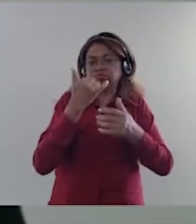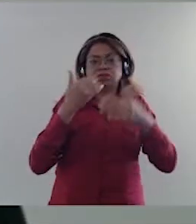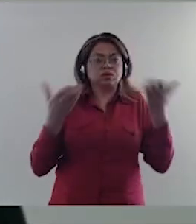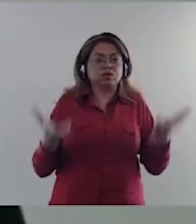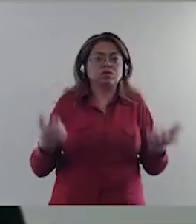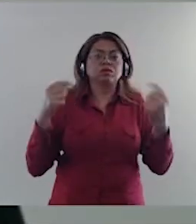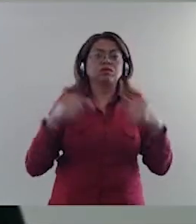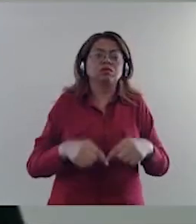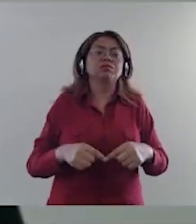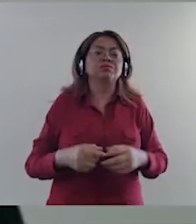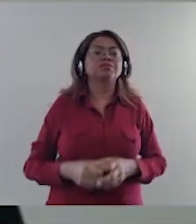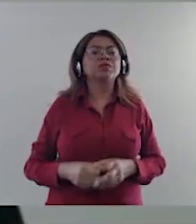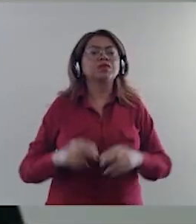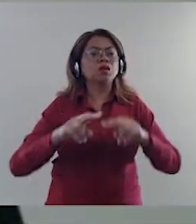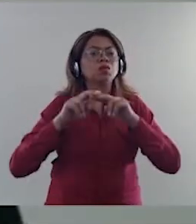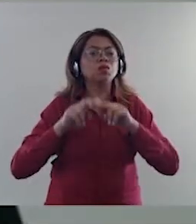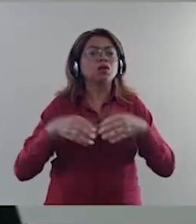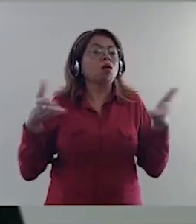que